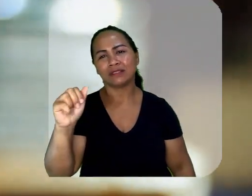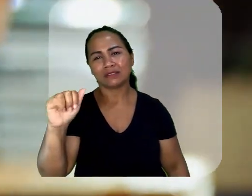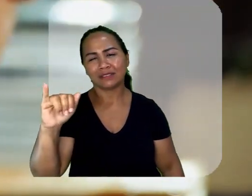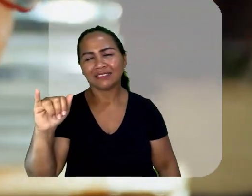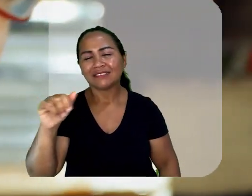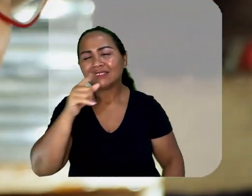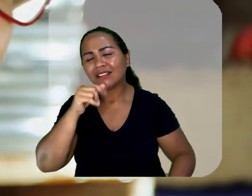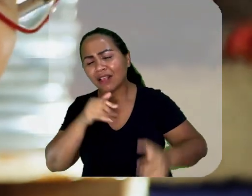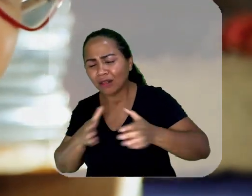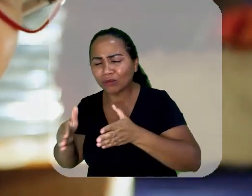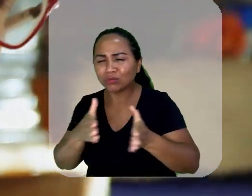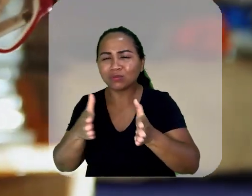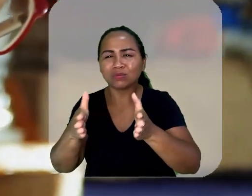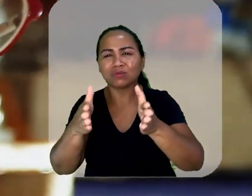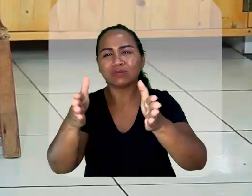os mar.